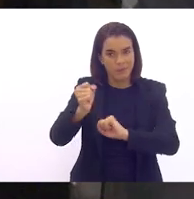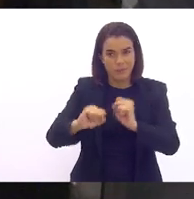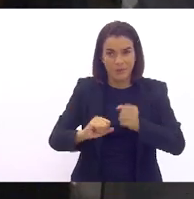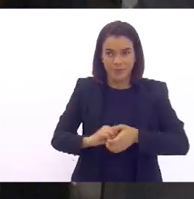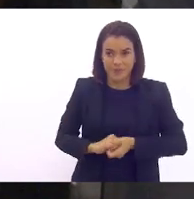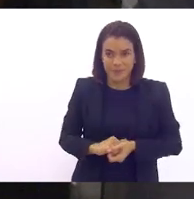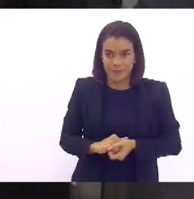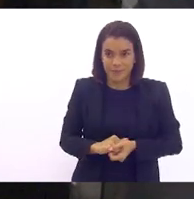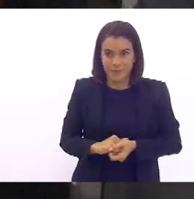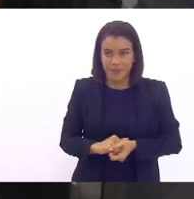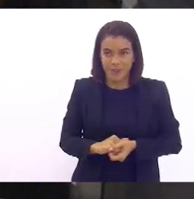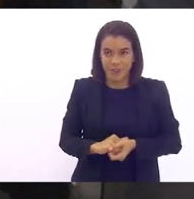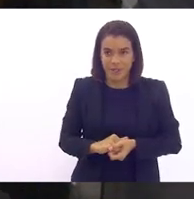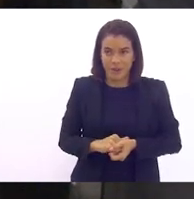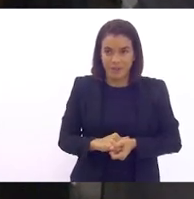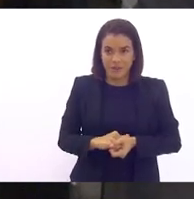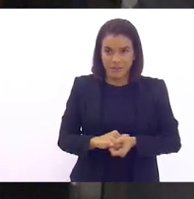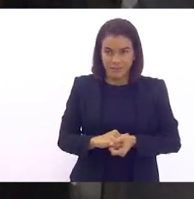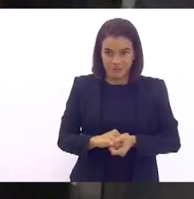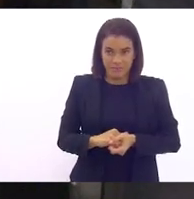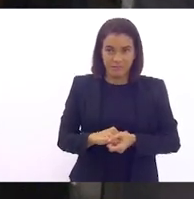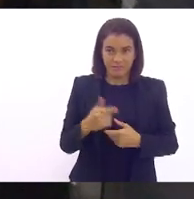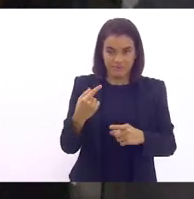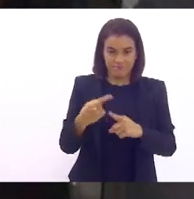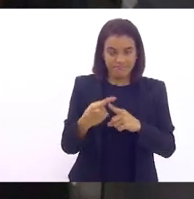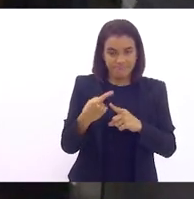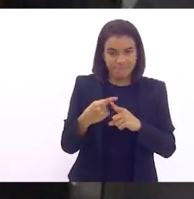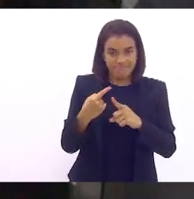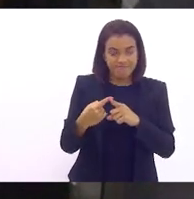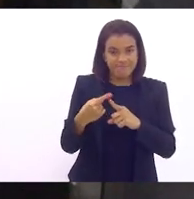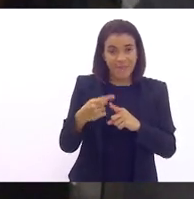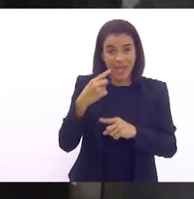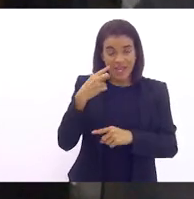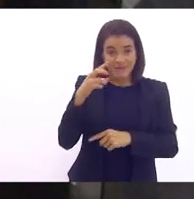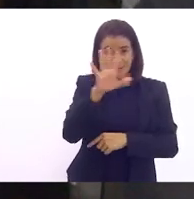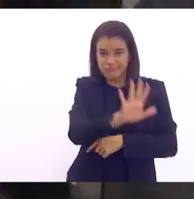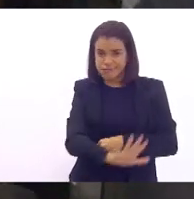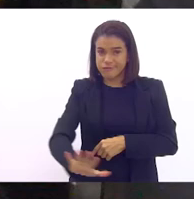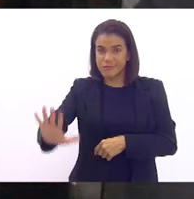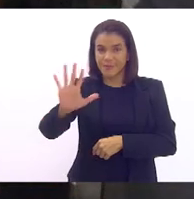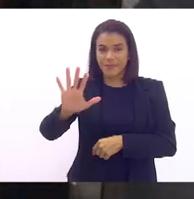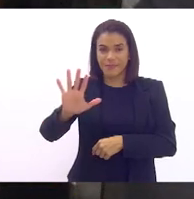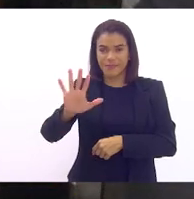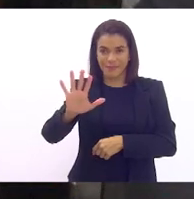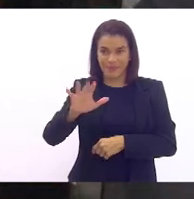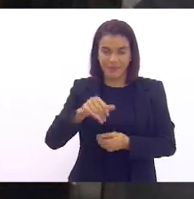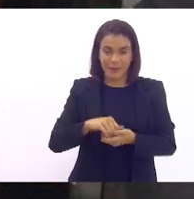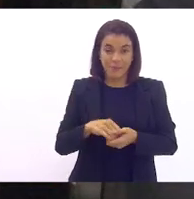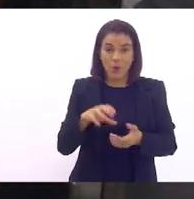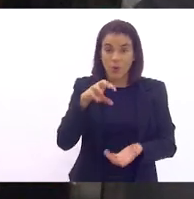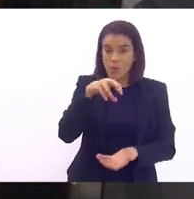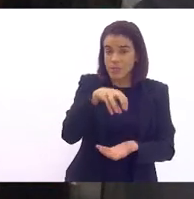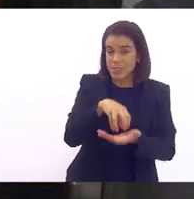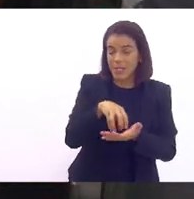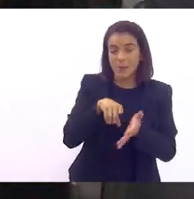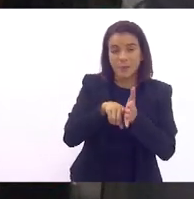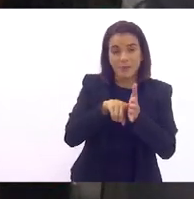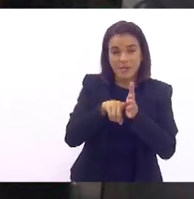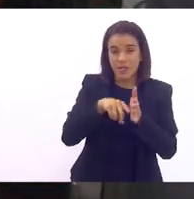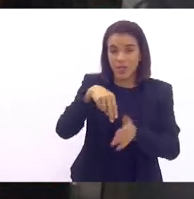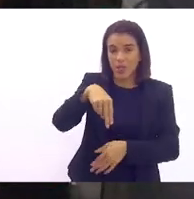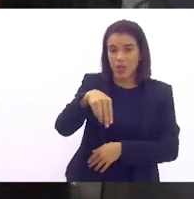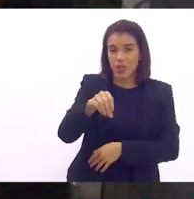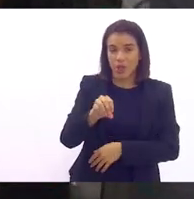perfeito porque Eles olham o globo né um centro de pesquisa ganar que ia